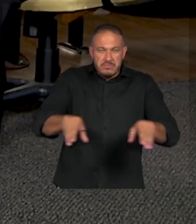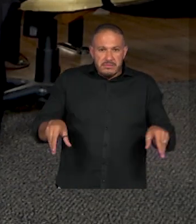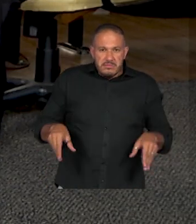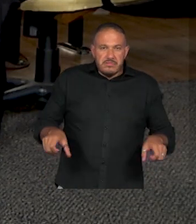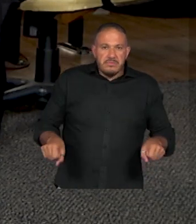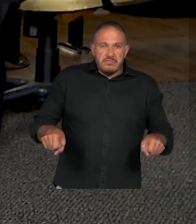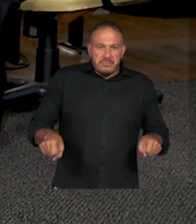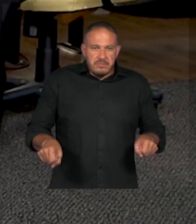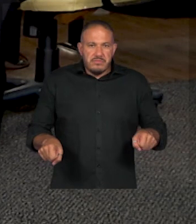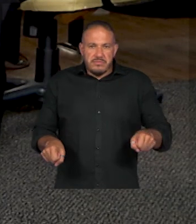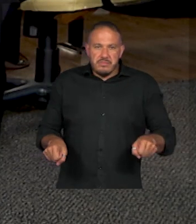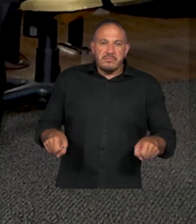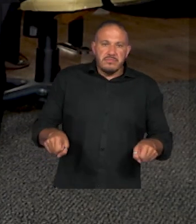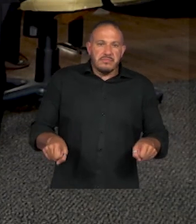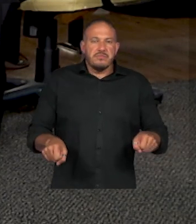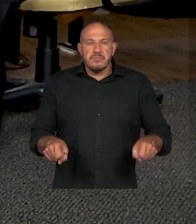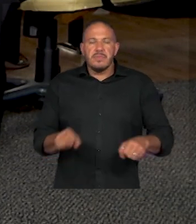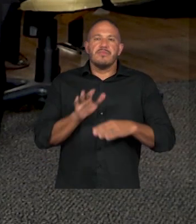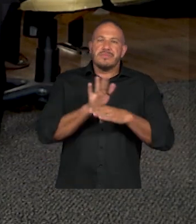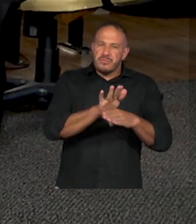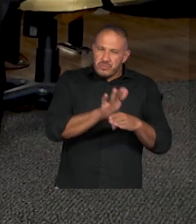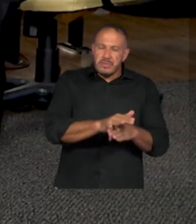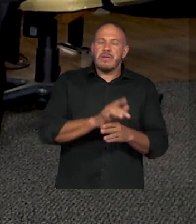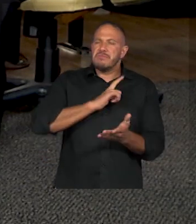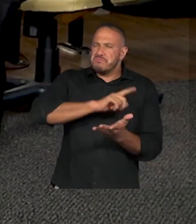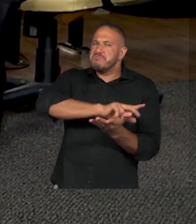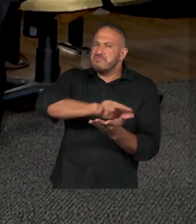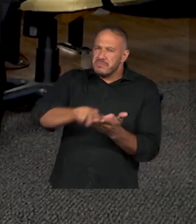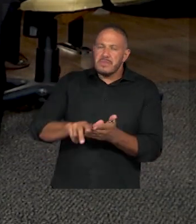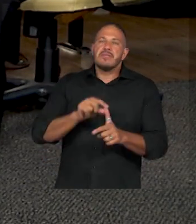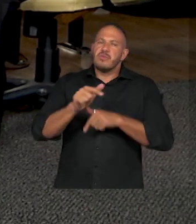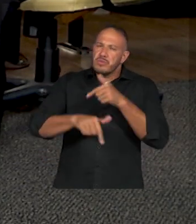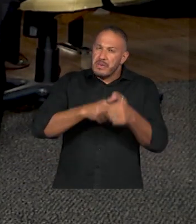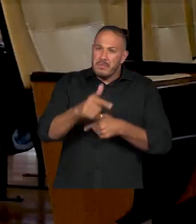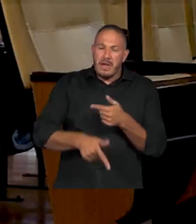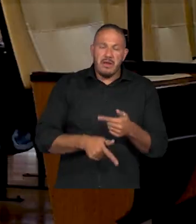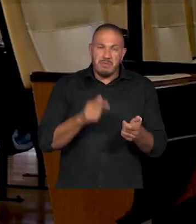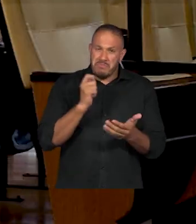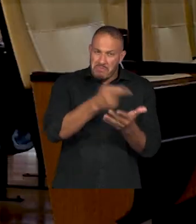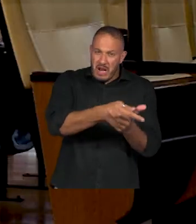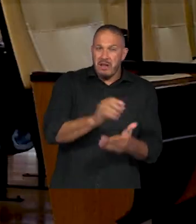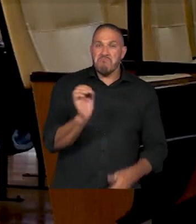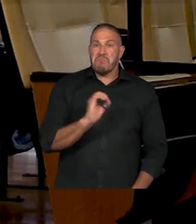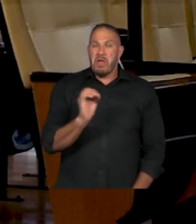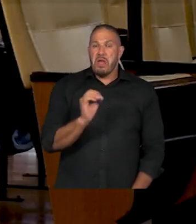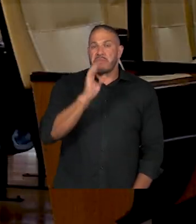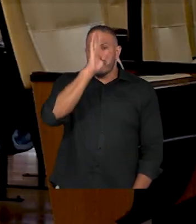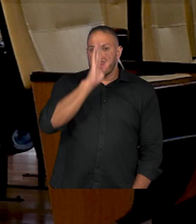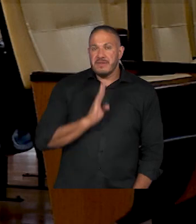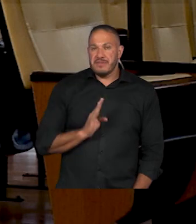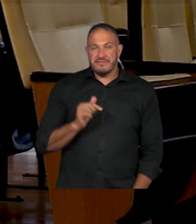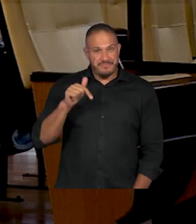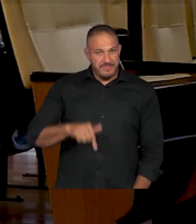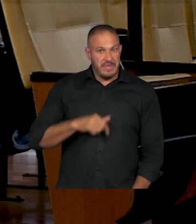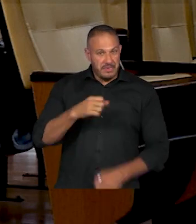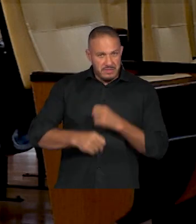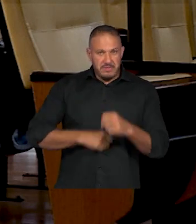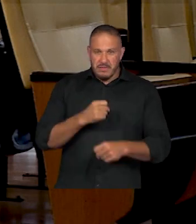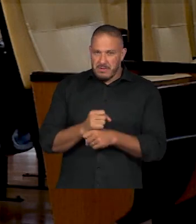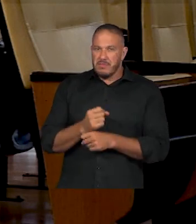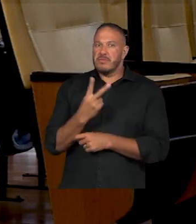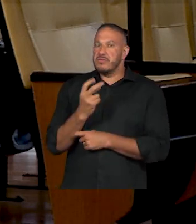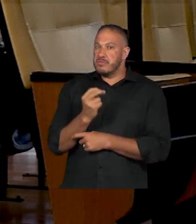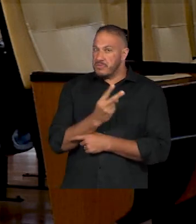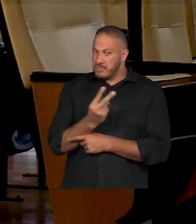precisa de alguma autocorreção. Então, a gente tem esse trabalho gratuito. Esse ano, especificamente,